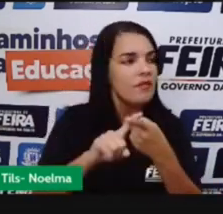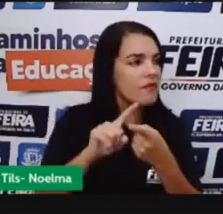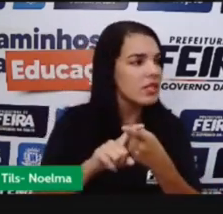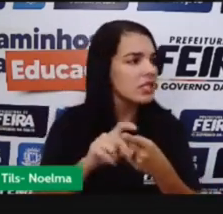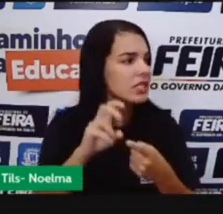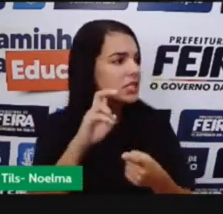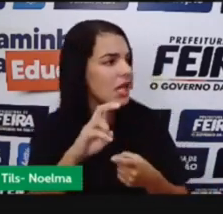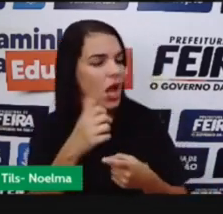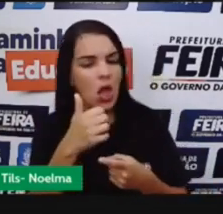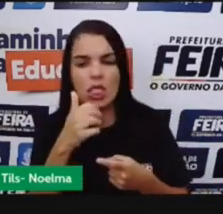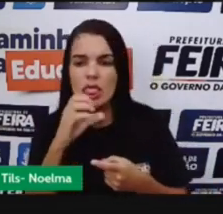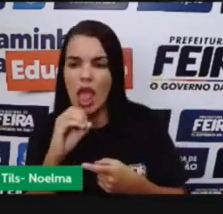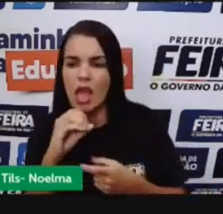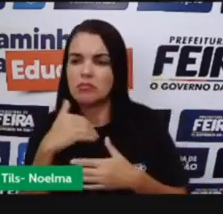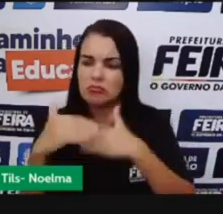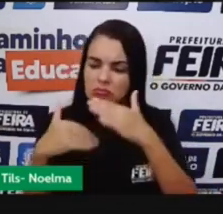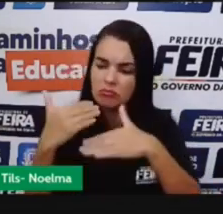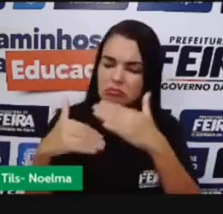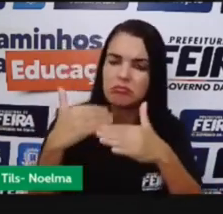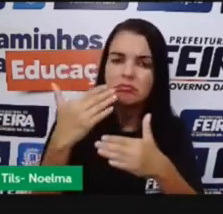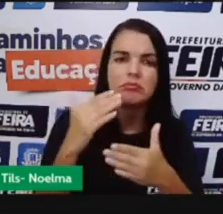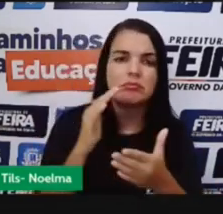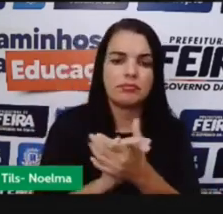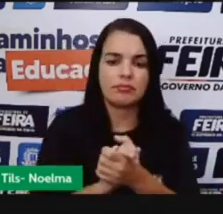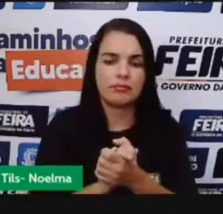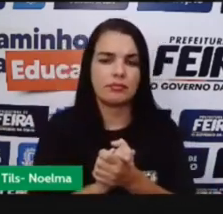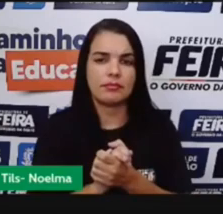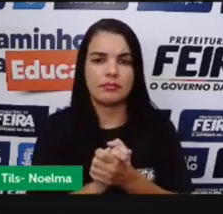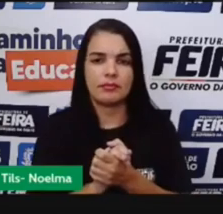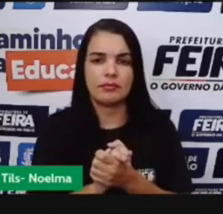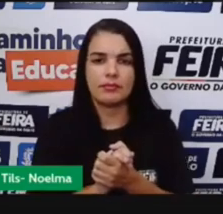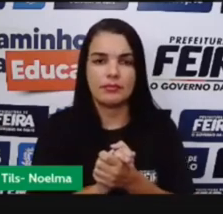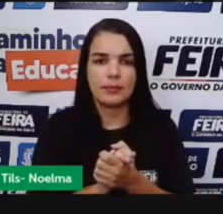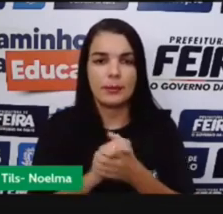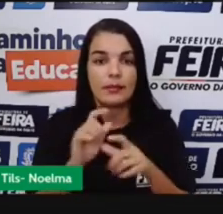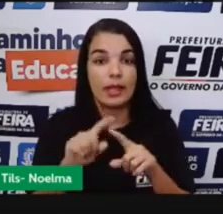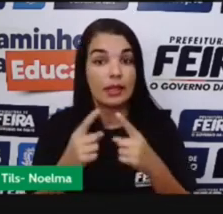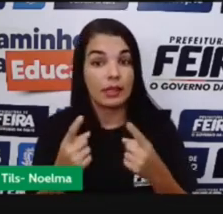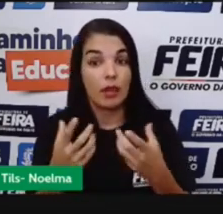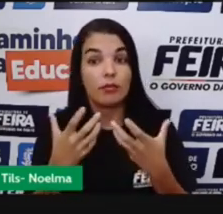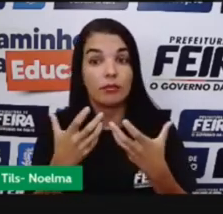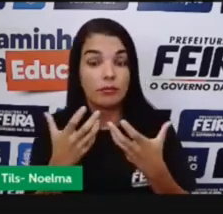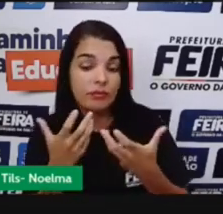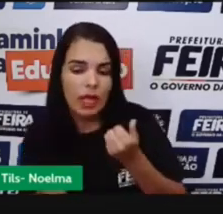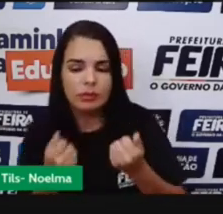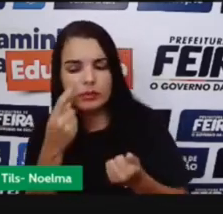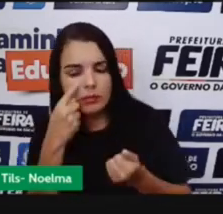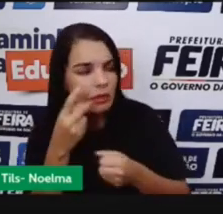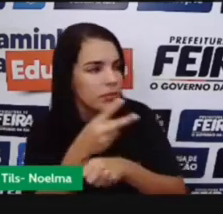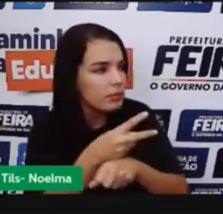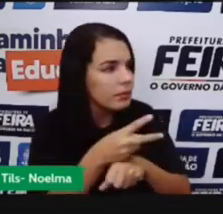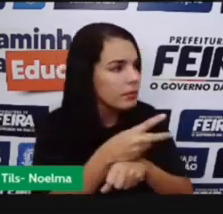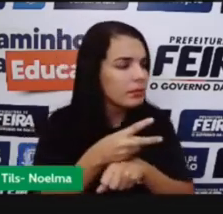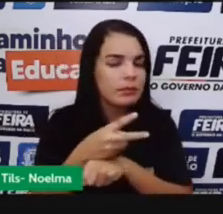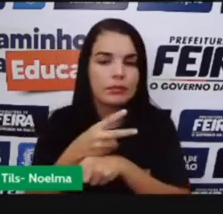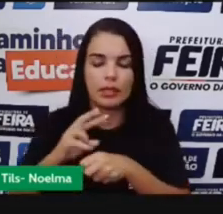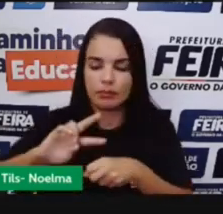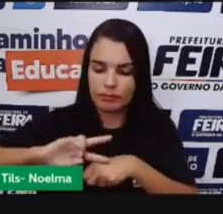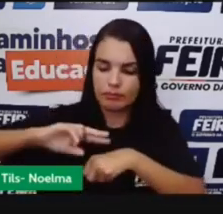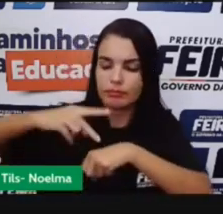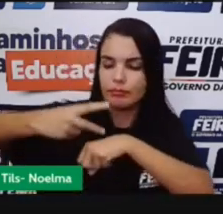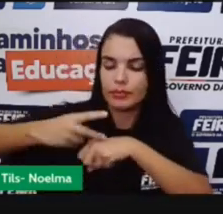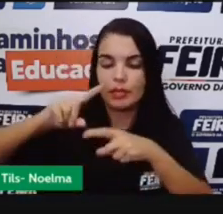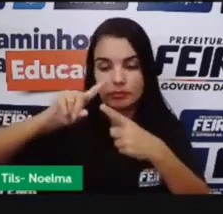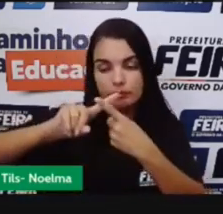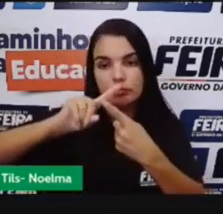6, 12 e 2 vezes 7, 14. Então, vamos buscando aí através da multiplicação, que